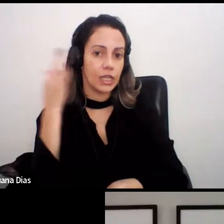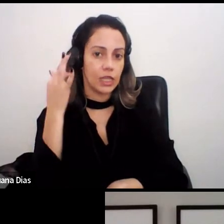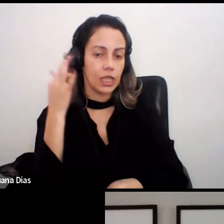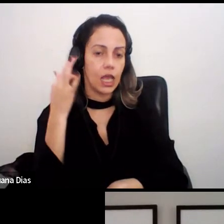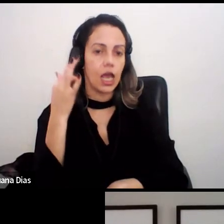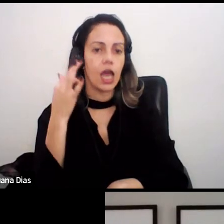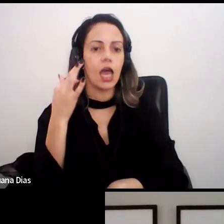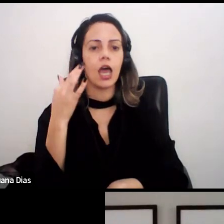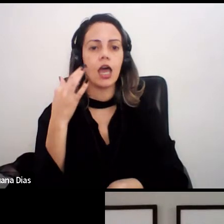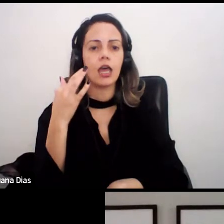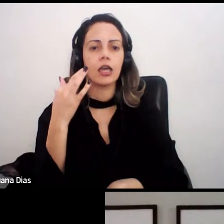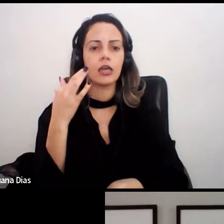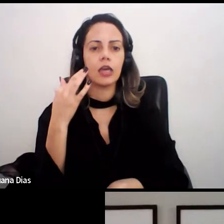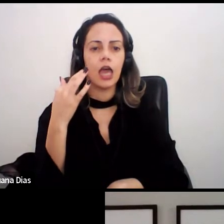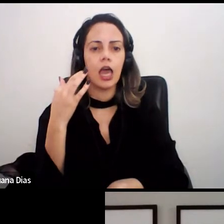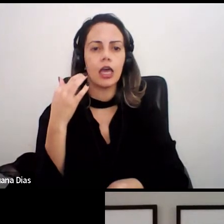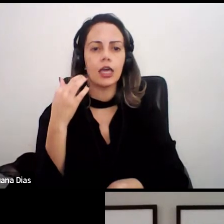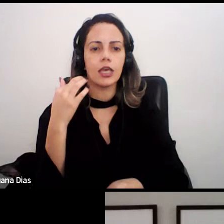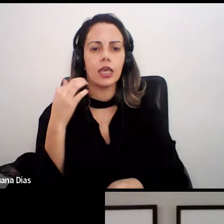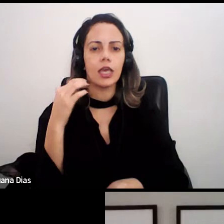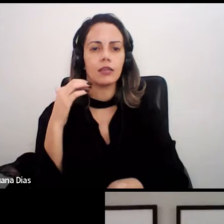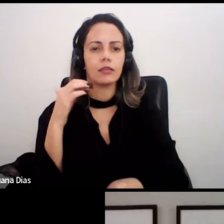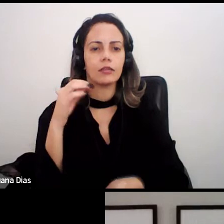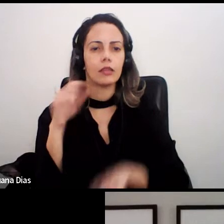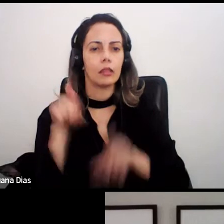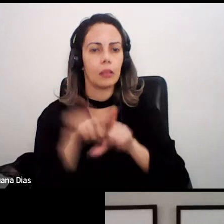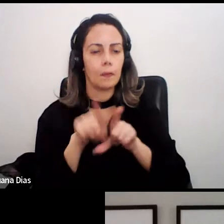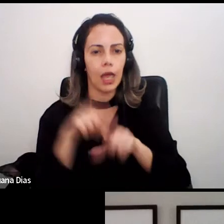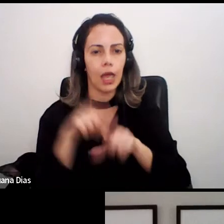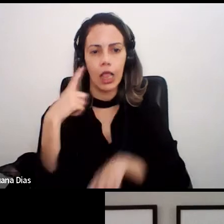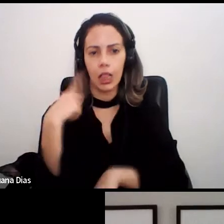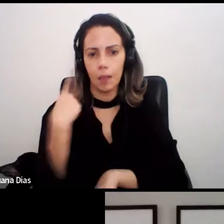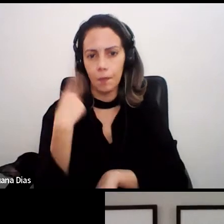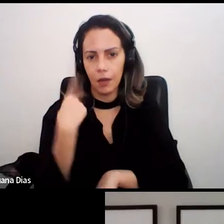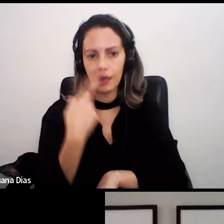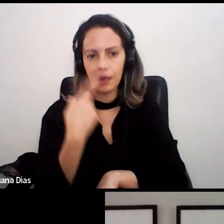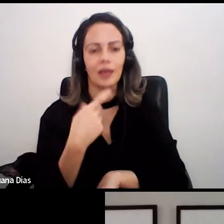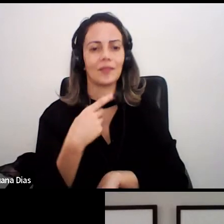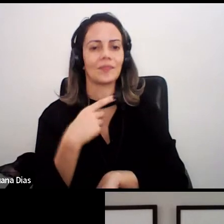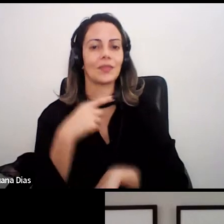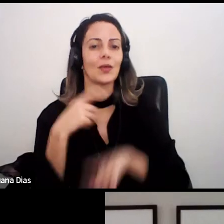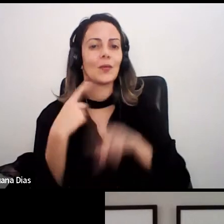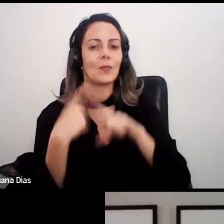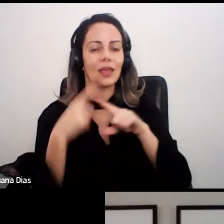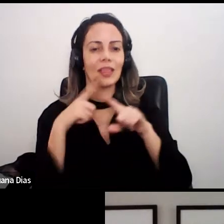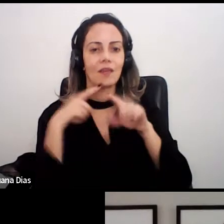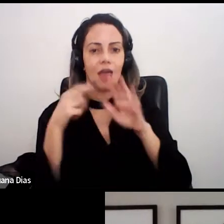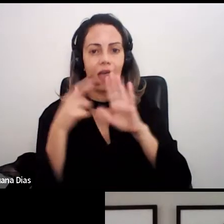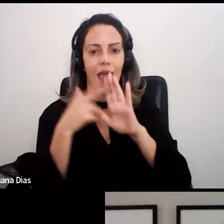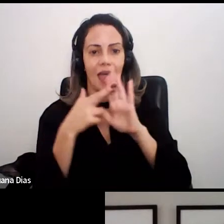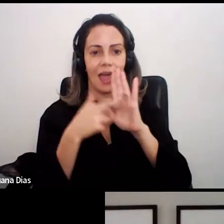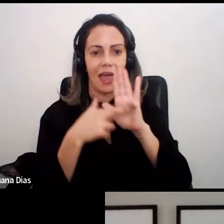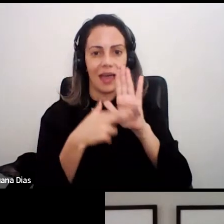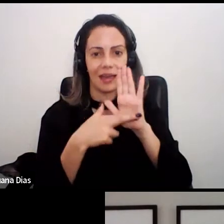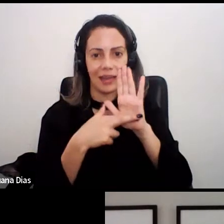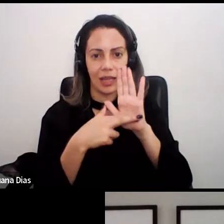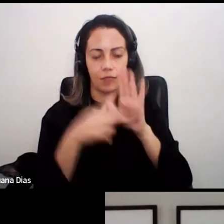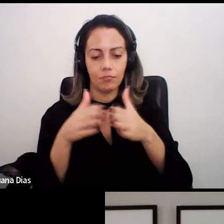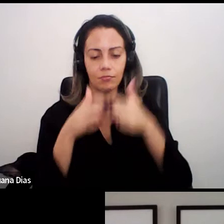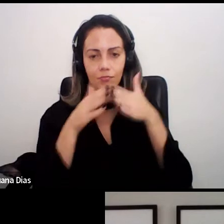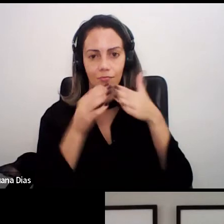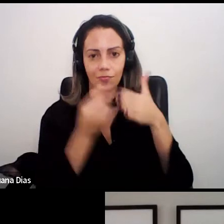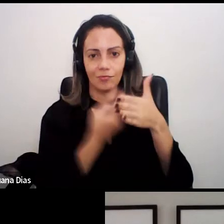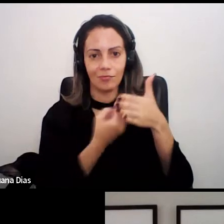o confinamento, as regras de isolamento social, fizeram com que muitas mulheres não pudessem sair de casa